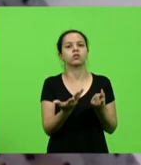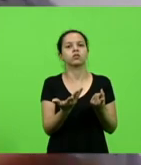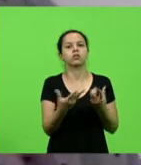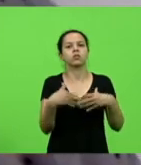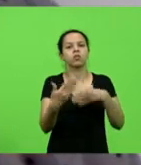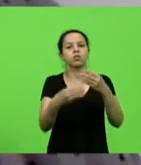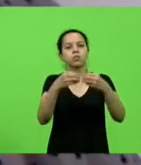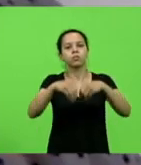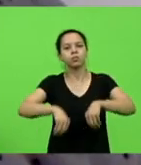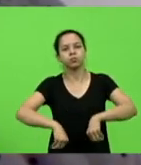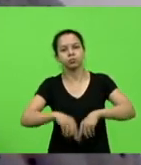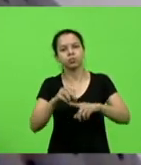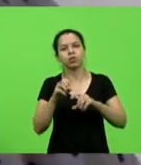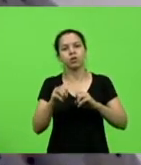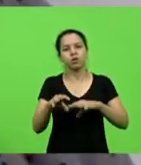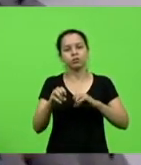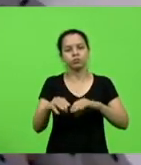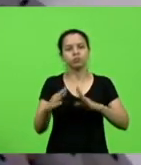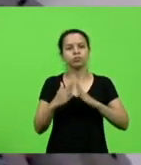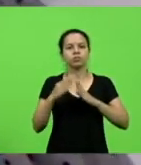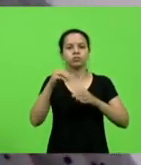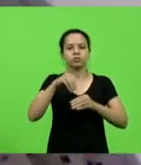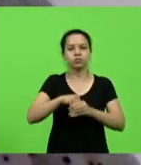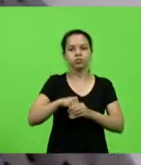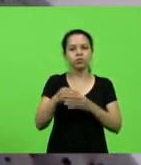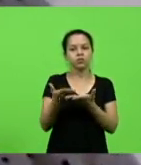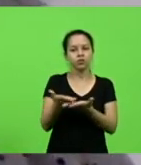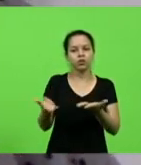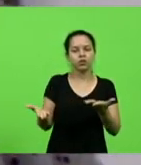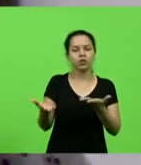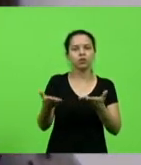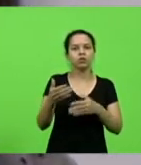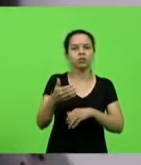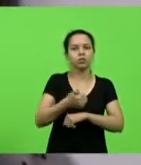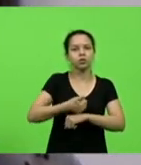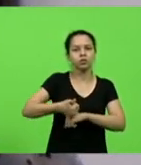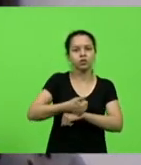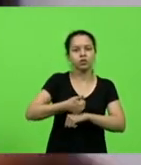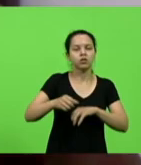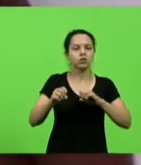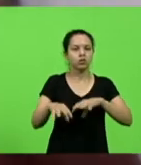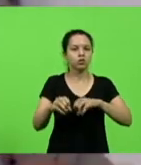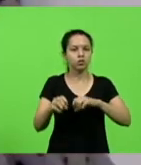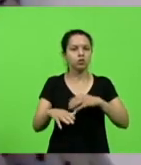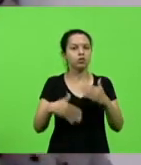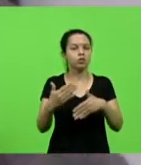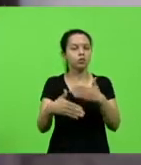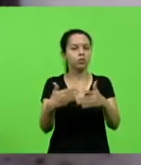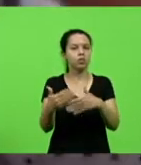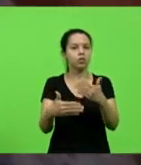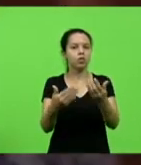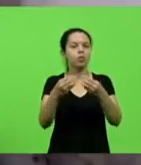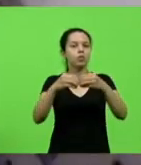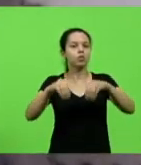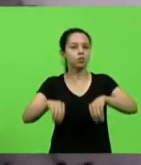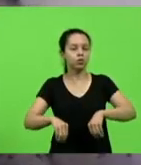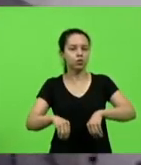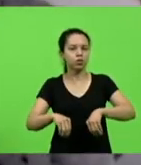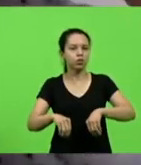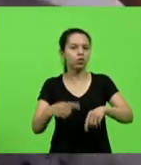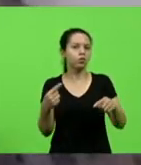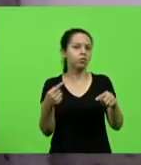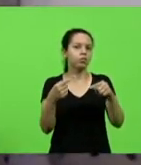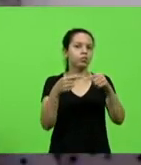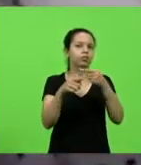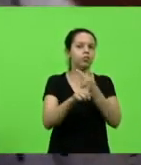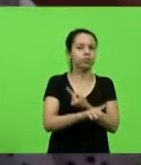na figura dos profissionais da educação? Qual o impacto que nós teremos? Isso é um absurdo, gente,